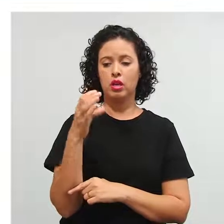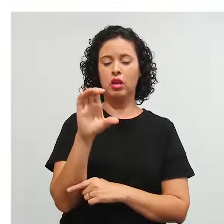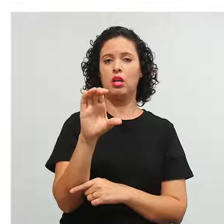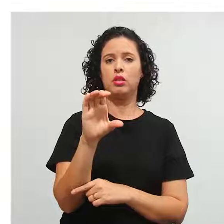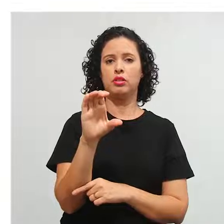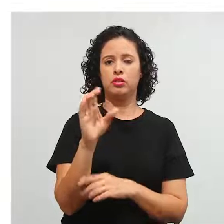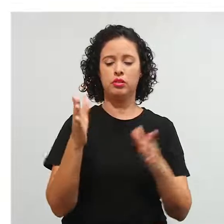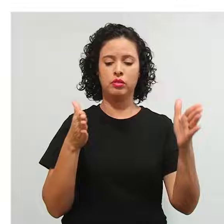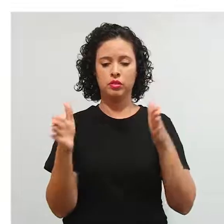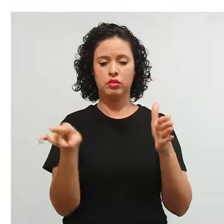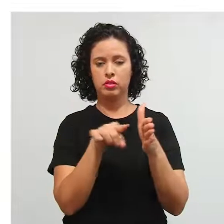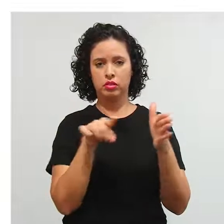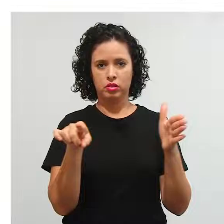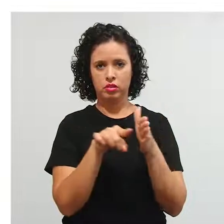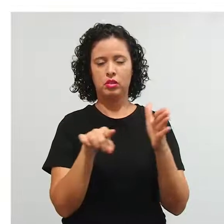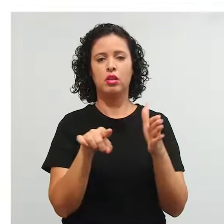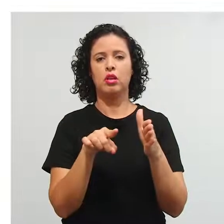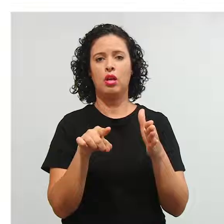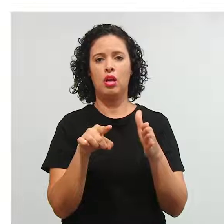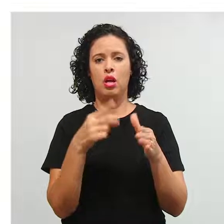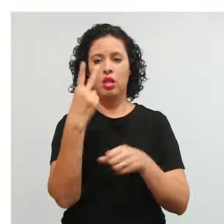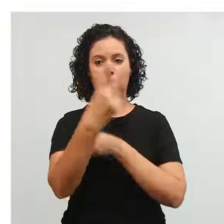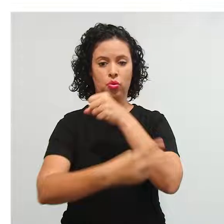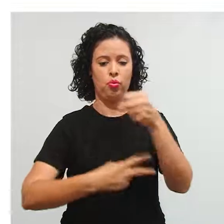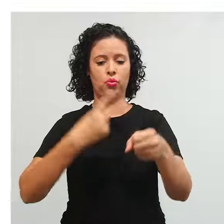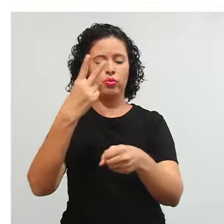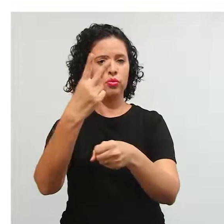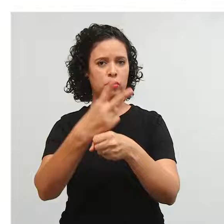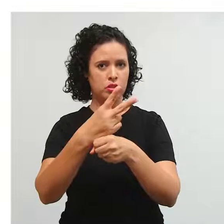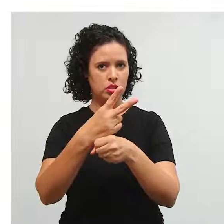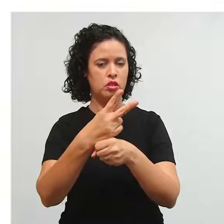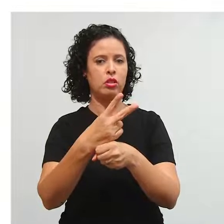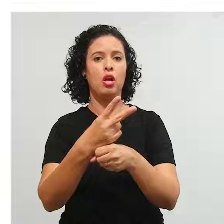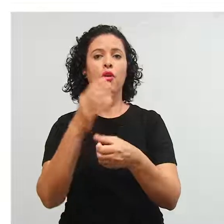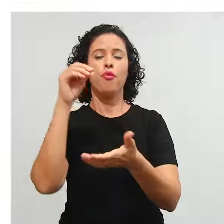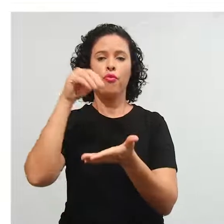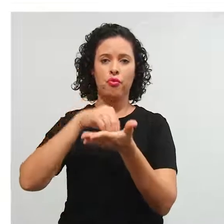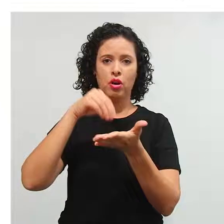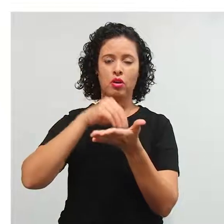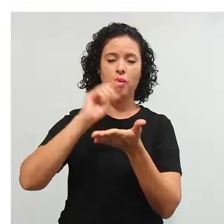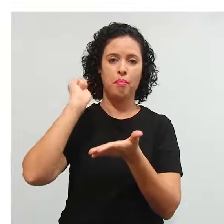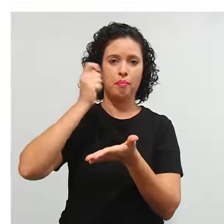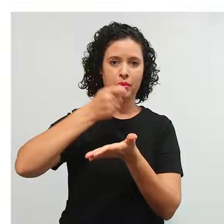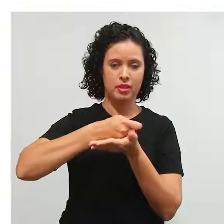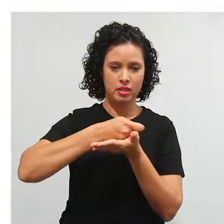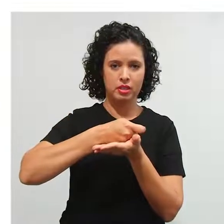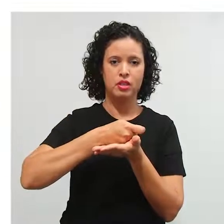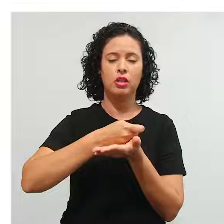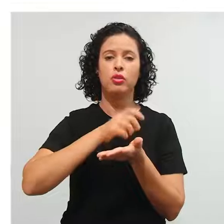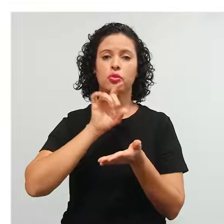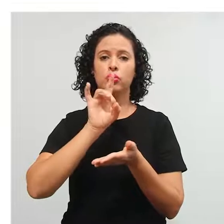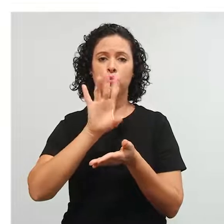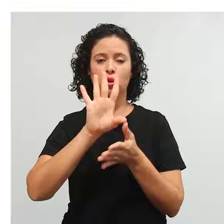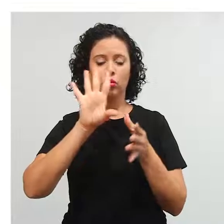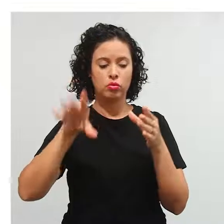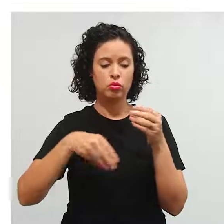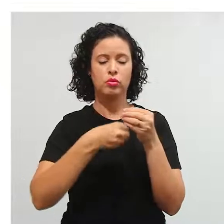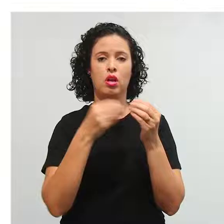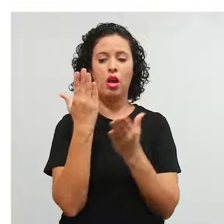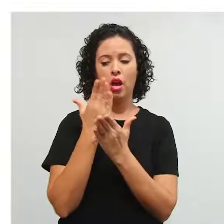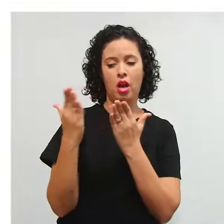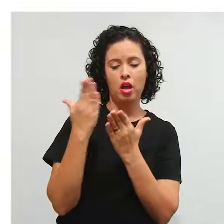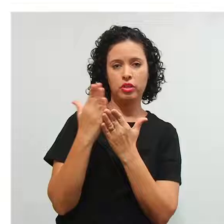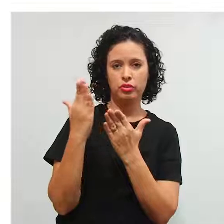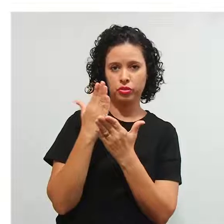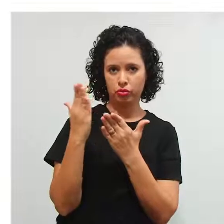créditos com vigência plurianual que não tenham sido liquidados só serão computados como restos